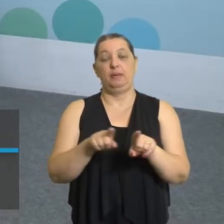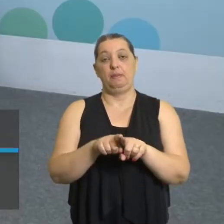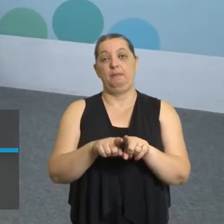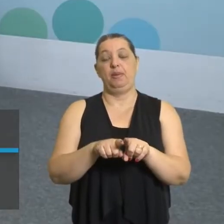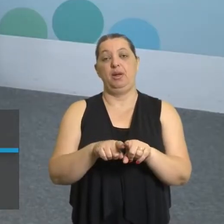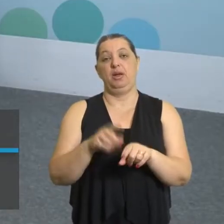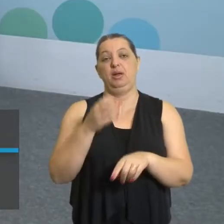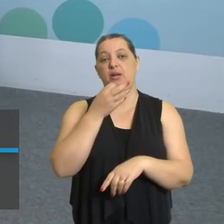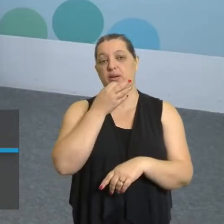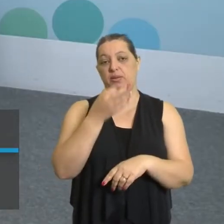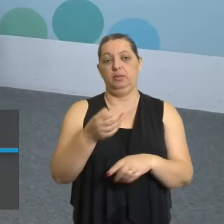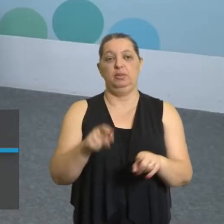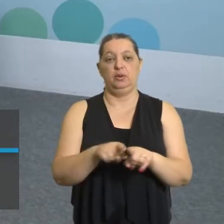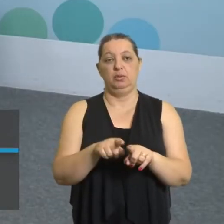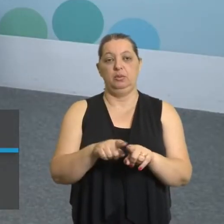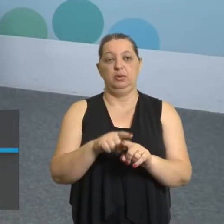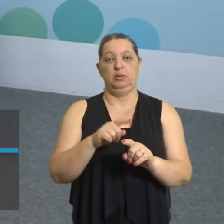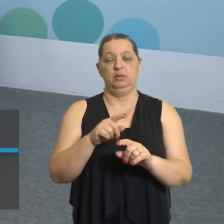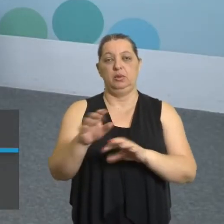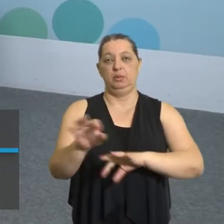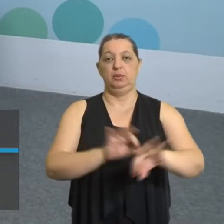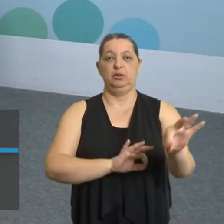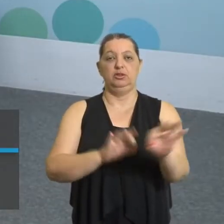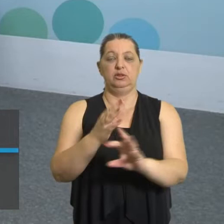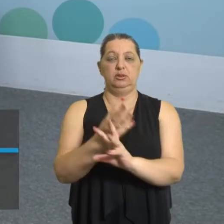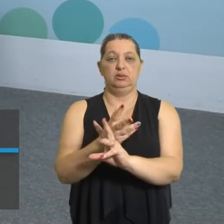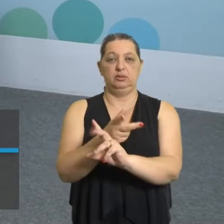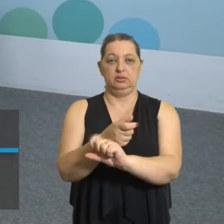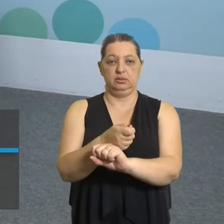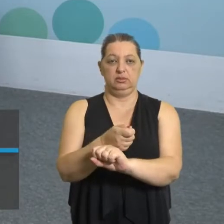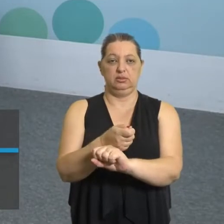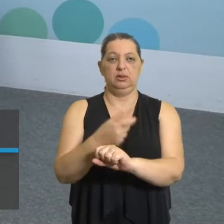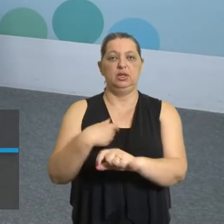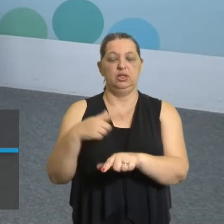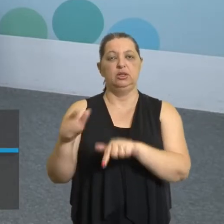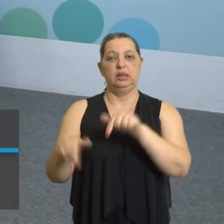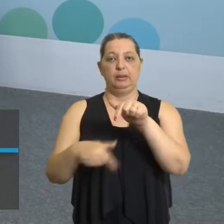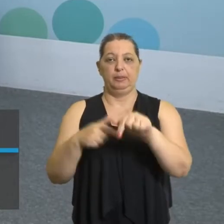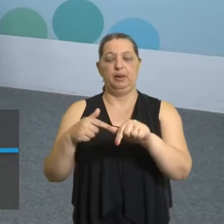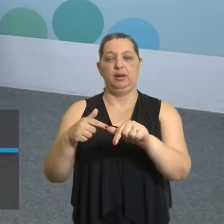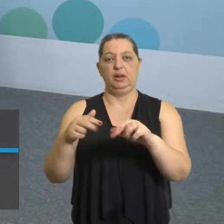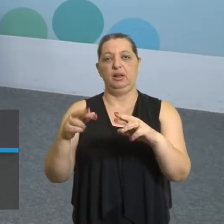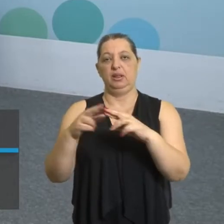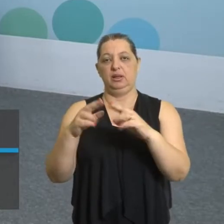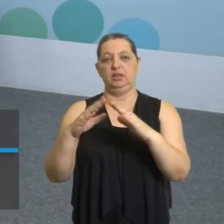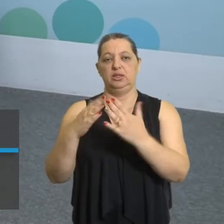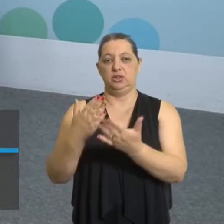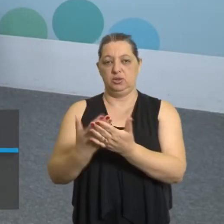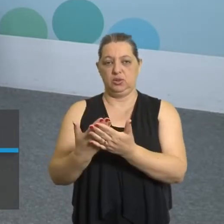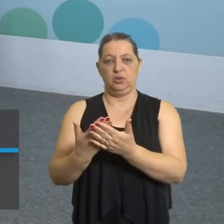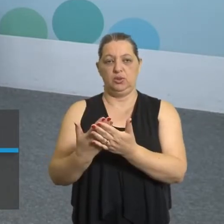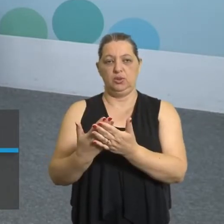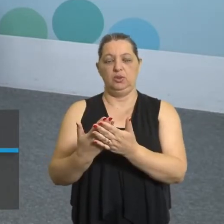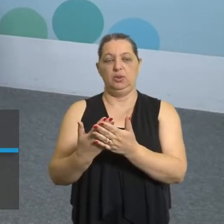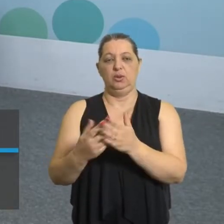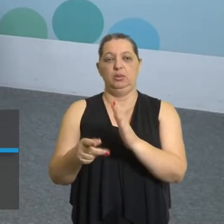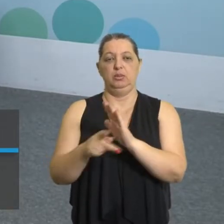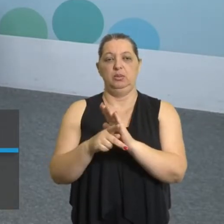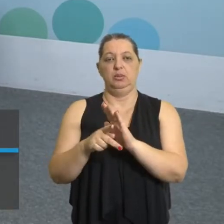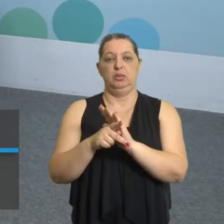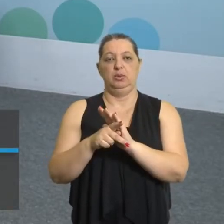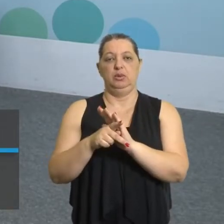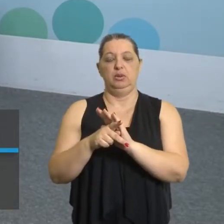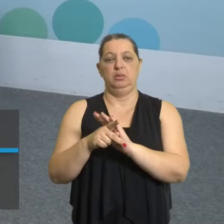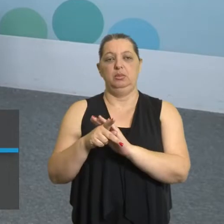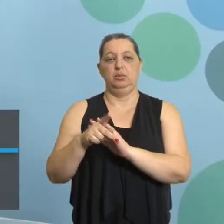é projeto interdisciplinar são bem interessantes e eu cheguei a trabalhar na minha escola aqui da rede também é o Zuleika de Barros Barros aqui